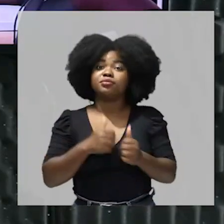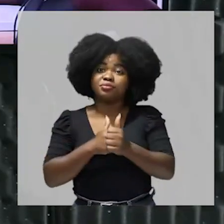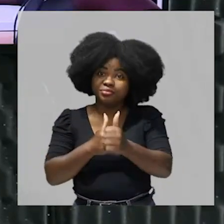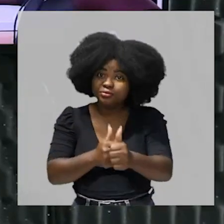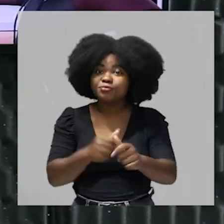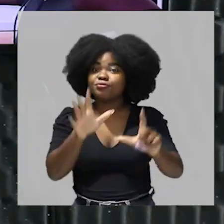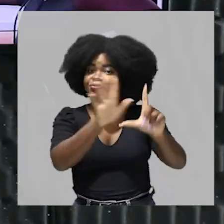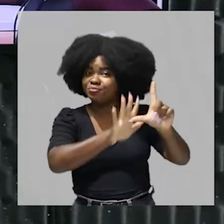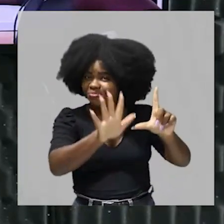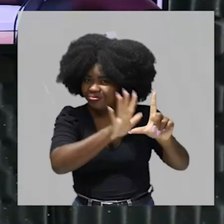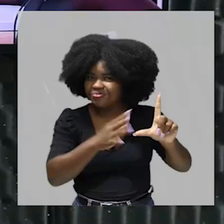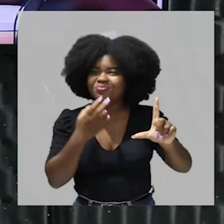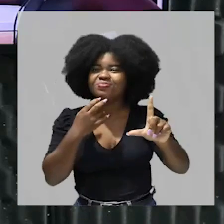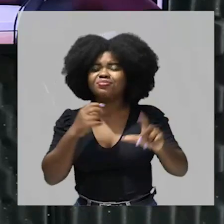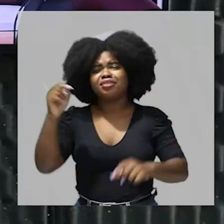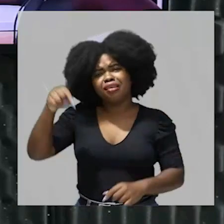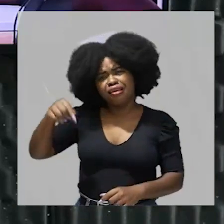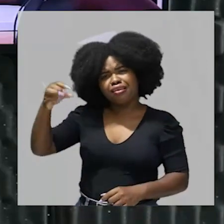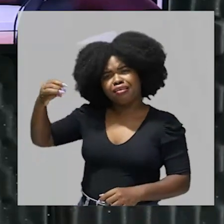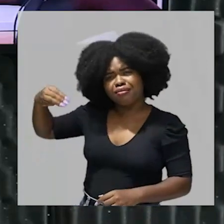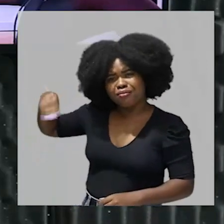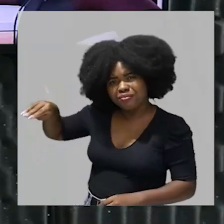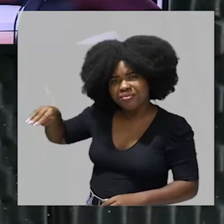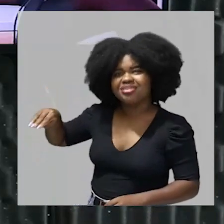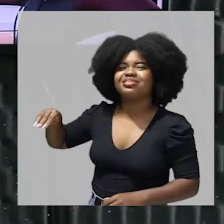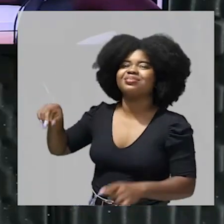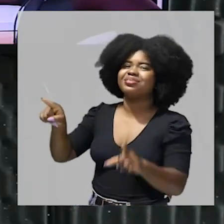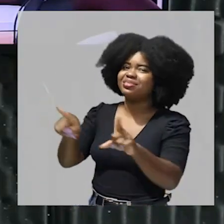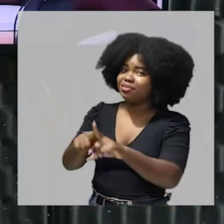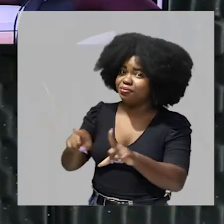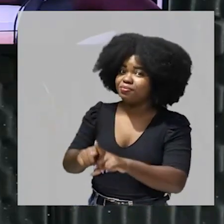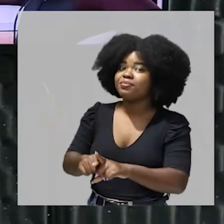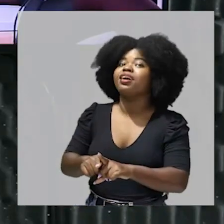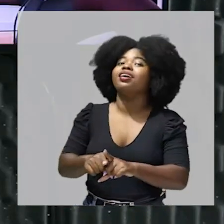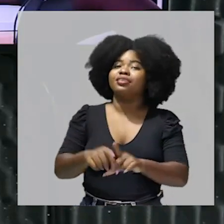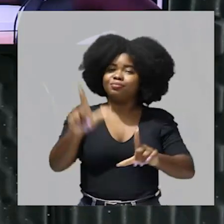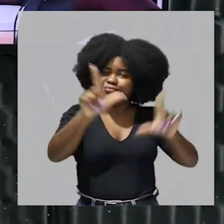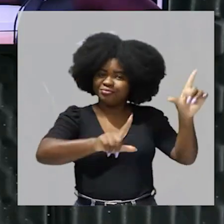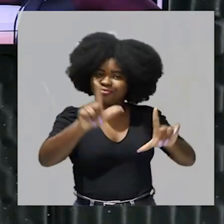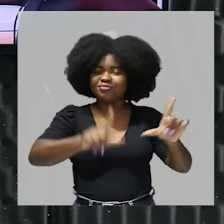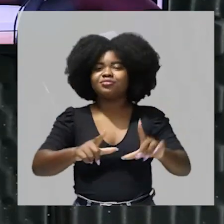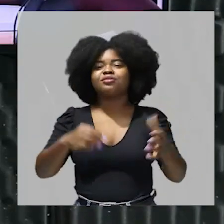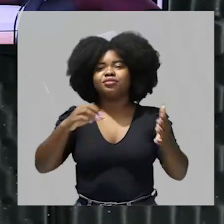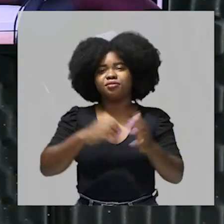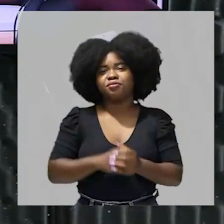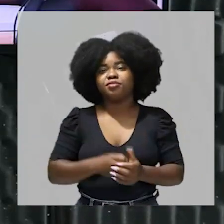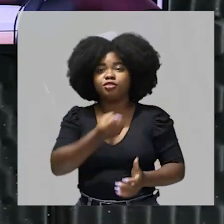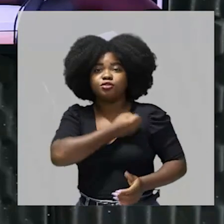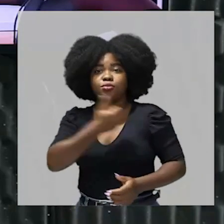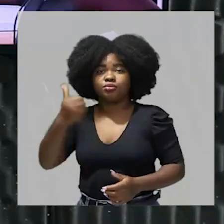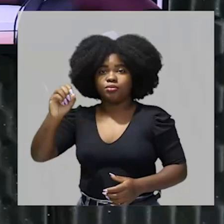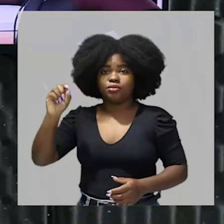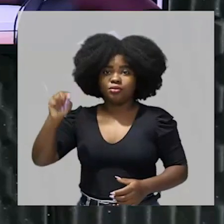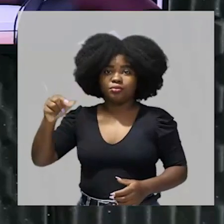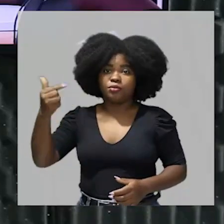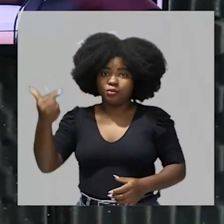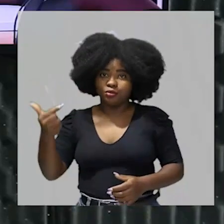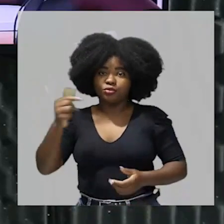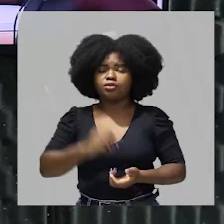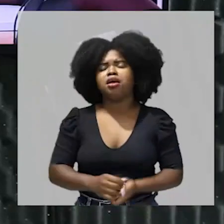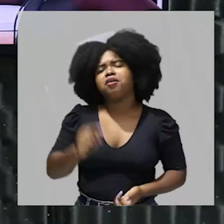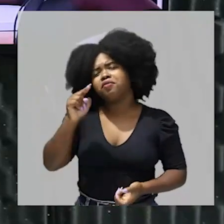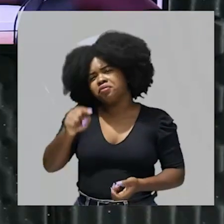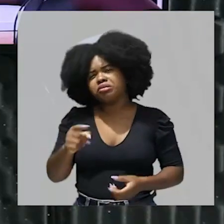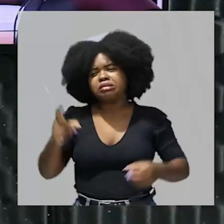Gonçalves Dias e aqui no Maranhão no canal é 10.2 da TV educação pelo menos aqui em São Luís você